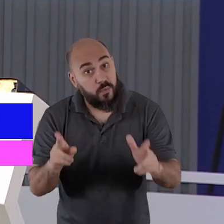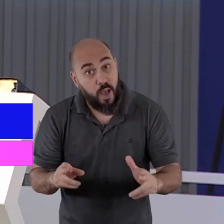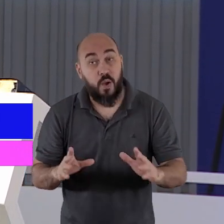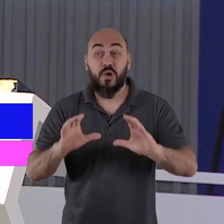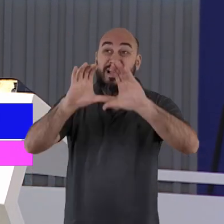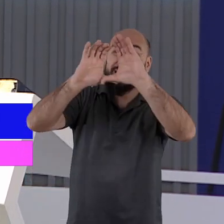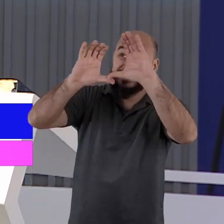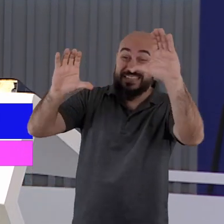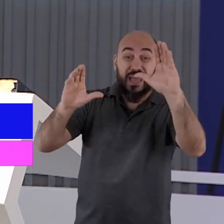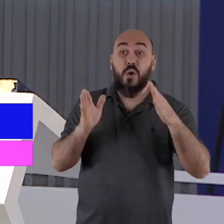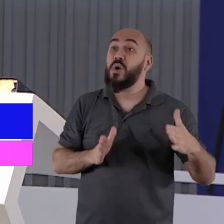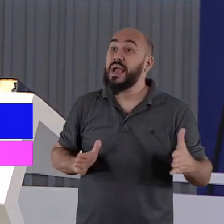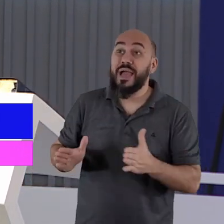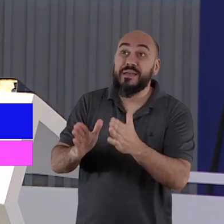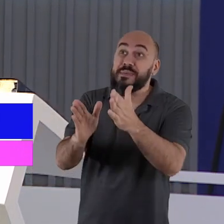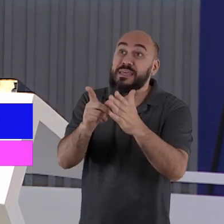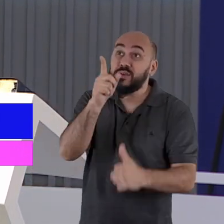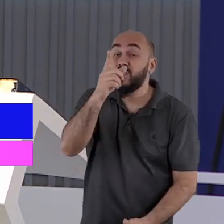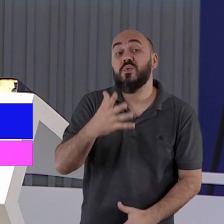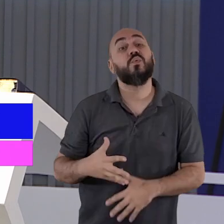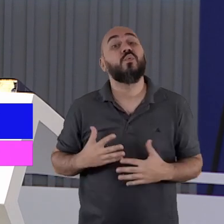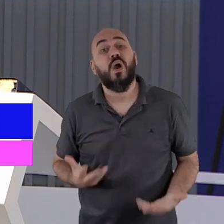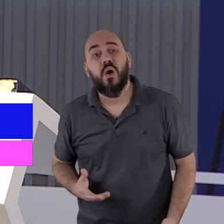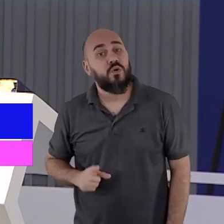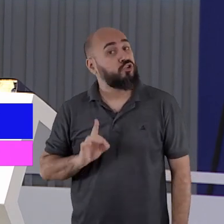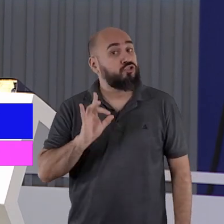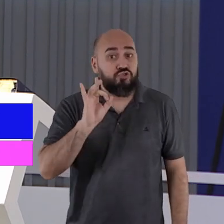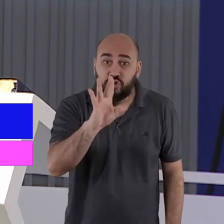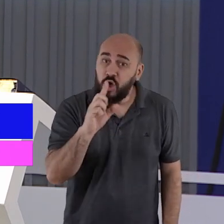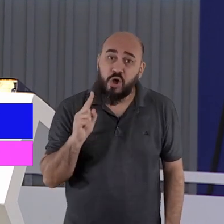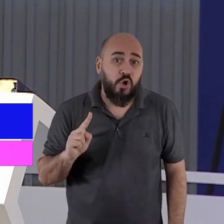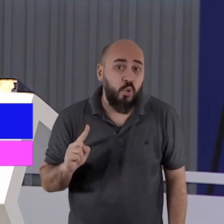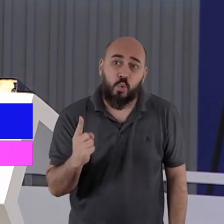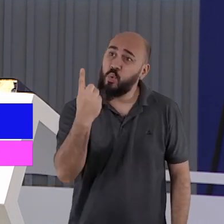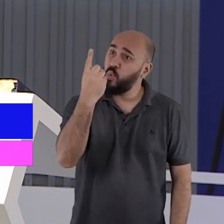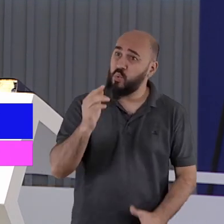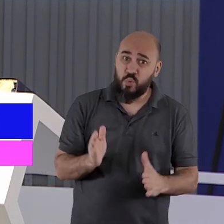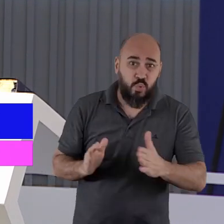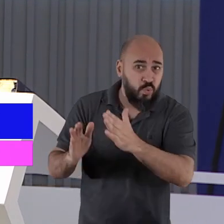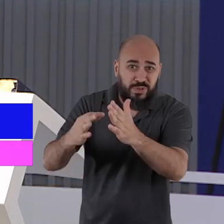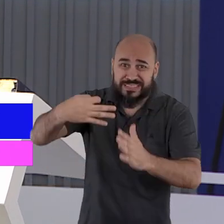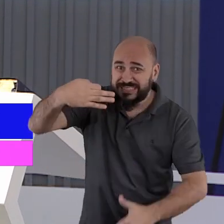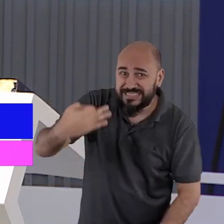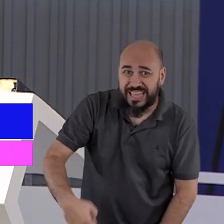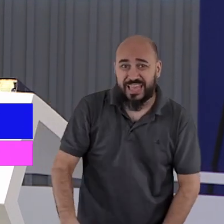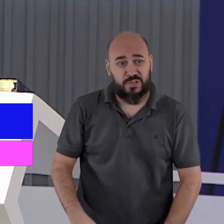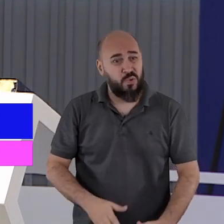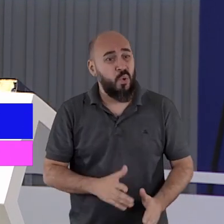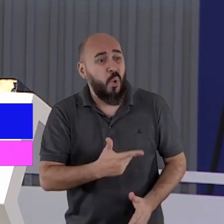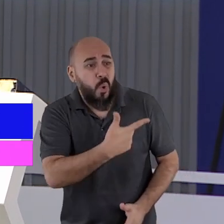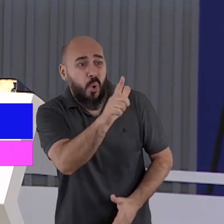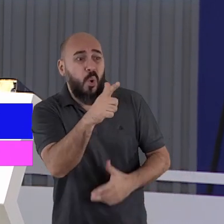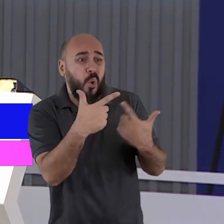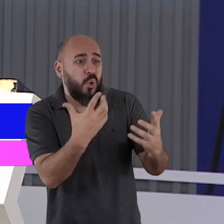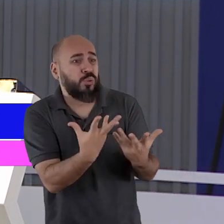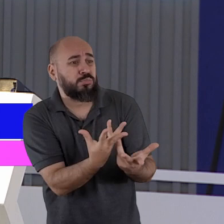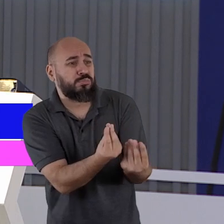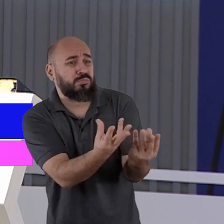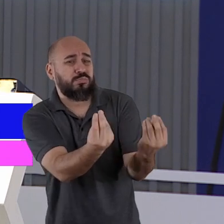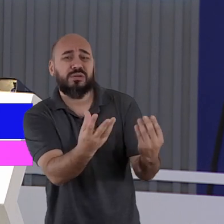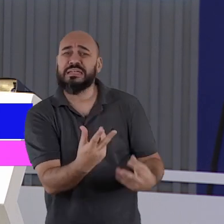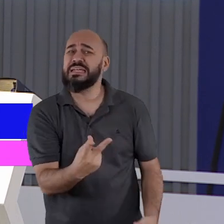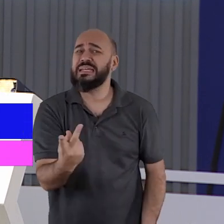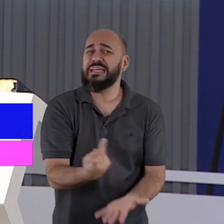quer ir para o céu, você precisa pegar a estrada certa. Você precisa estar no rumo certo.